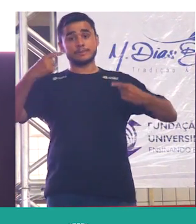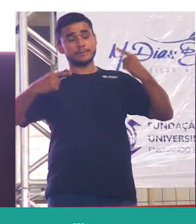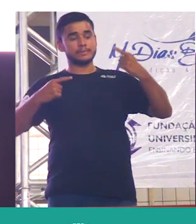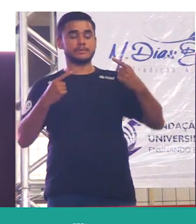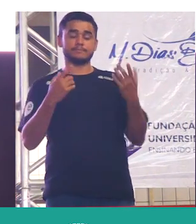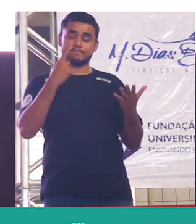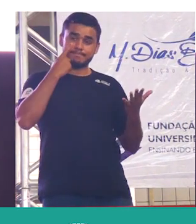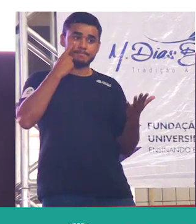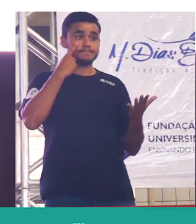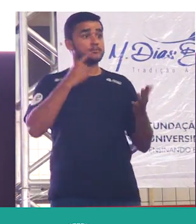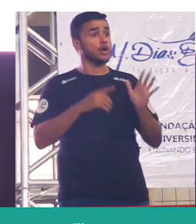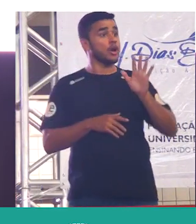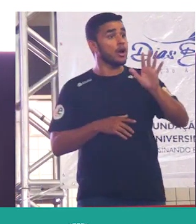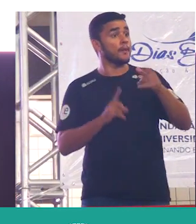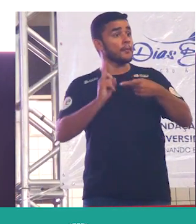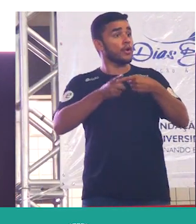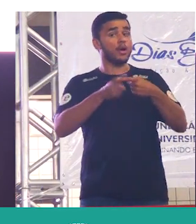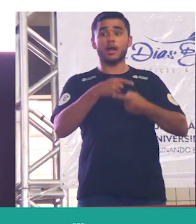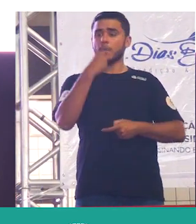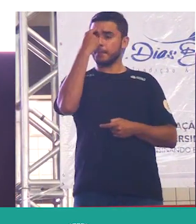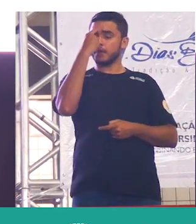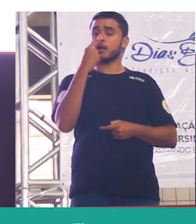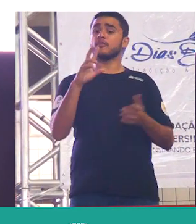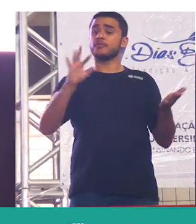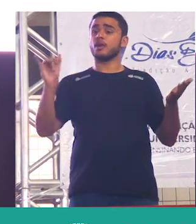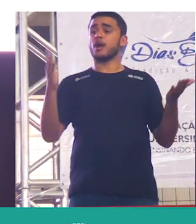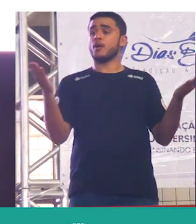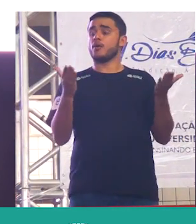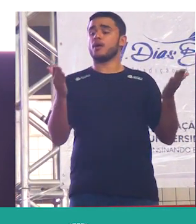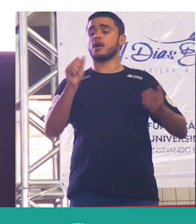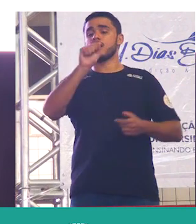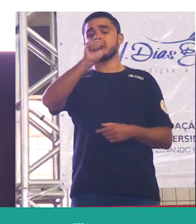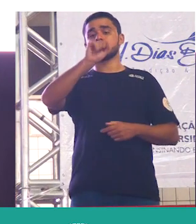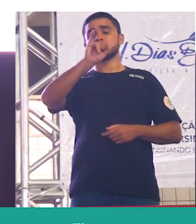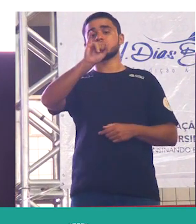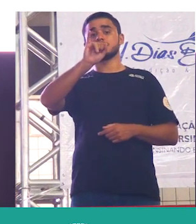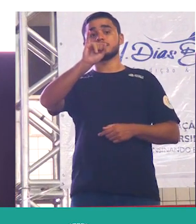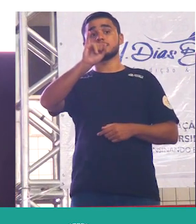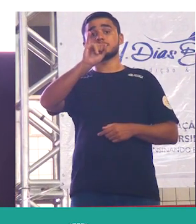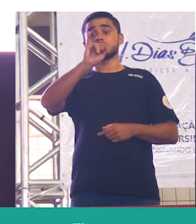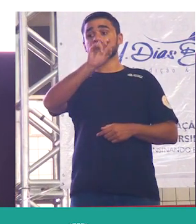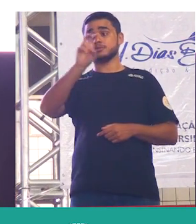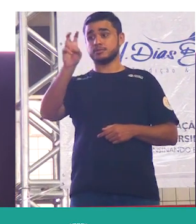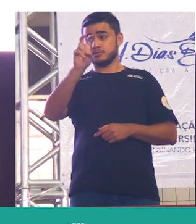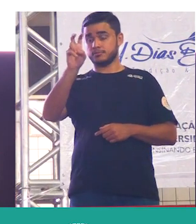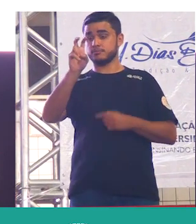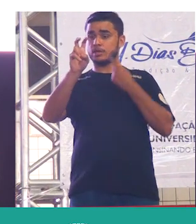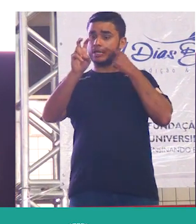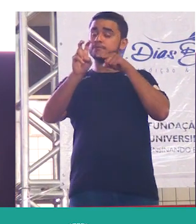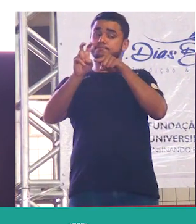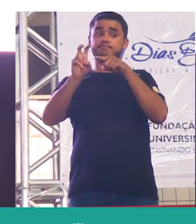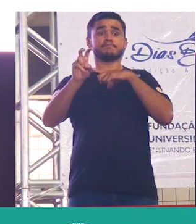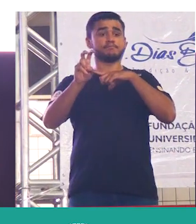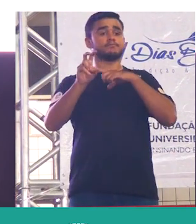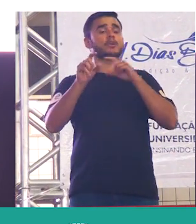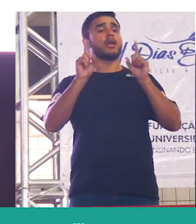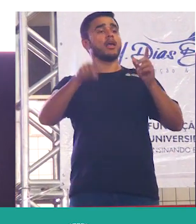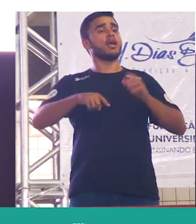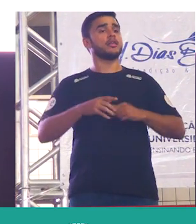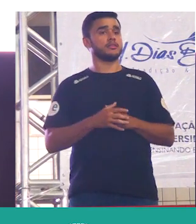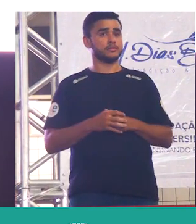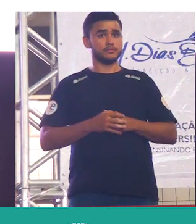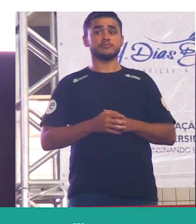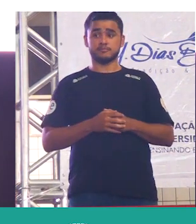aula. Por quê? Porque vai ser baixado um ato muito tenso,